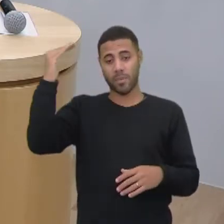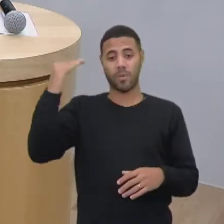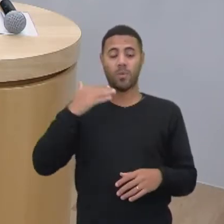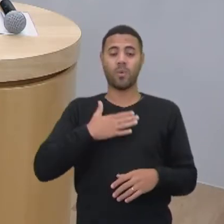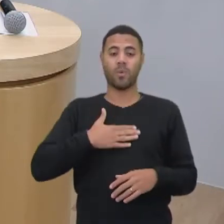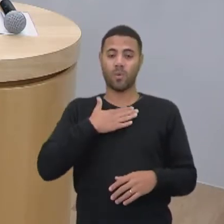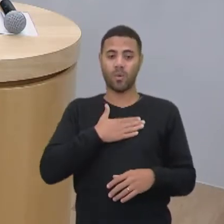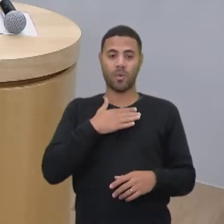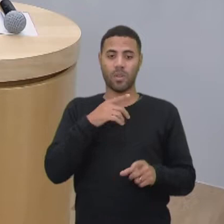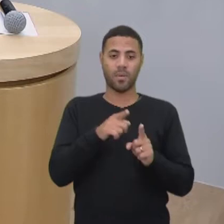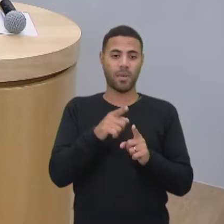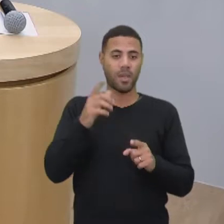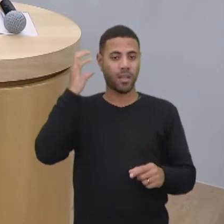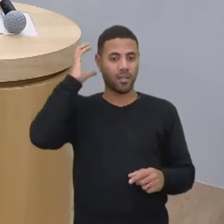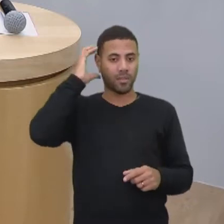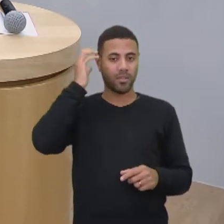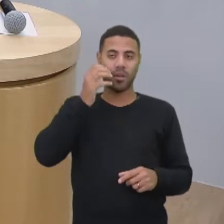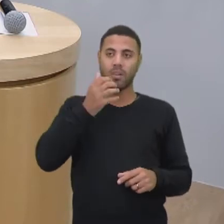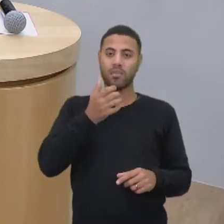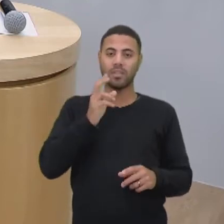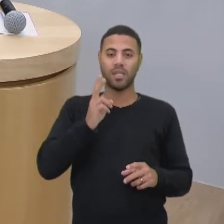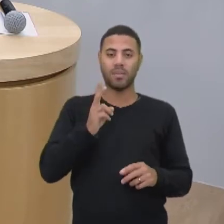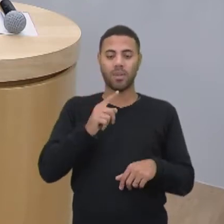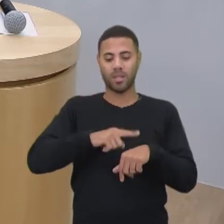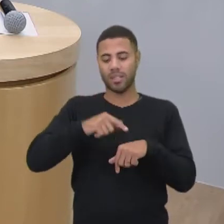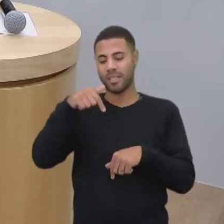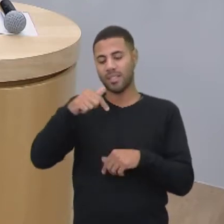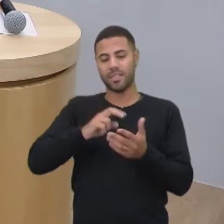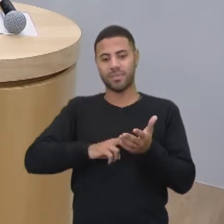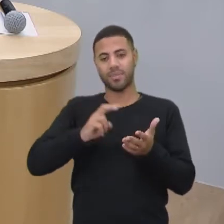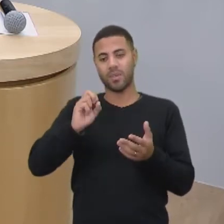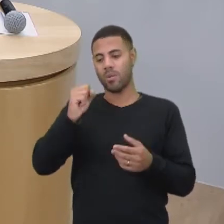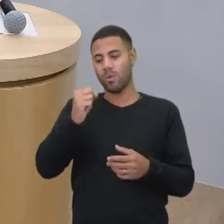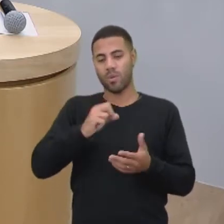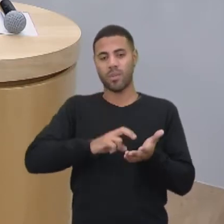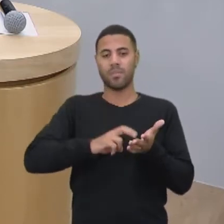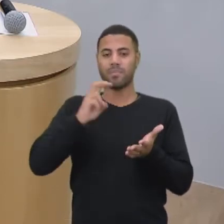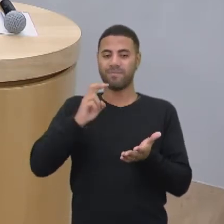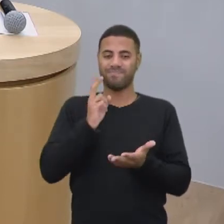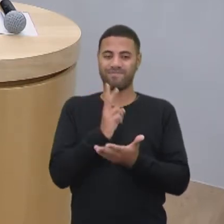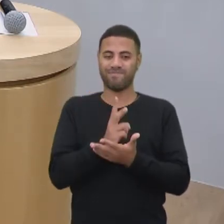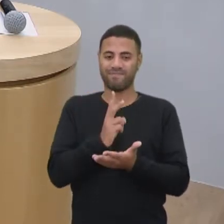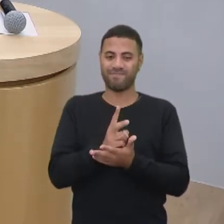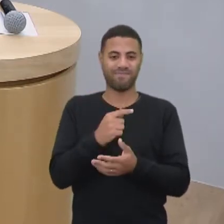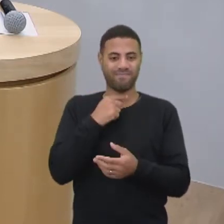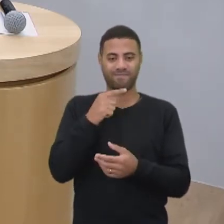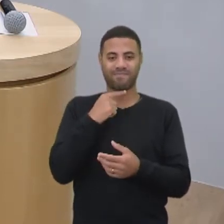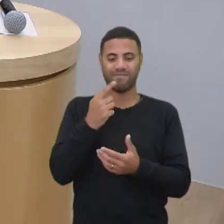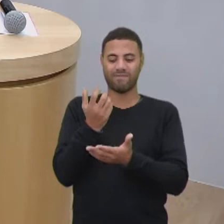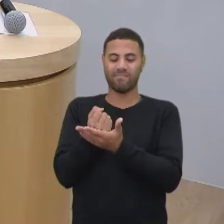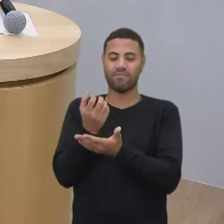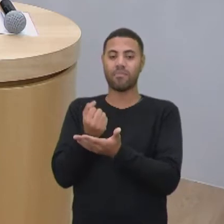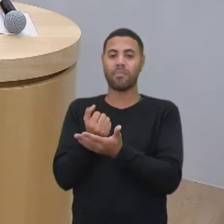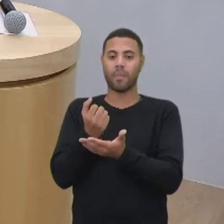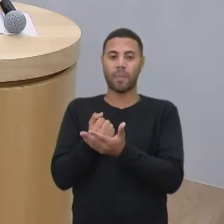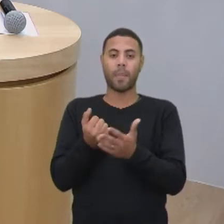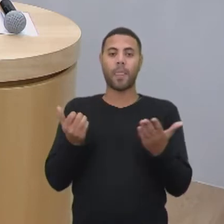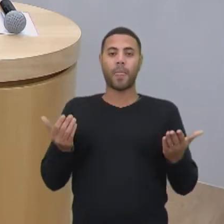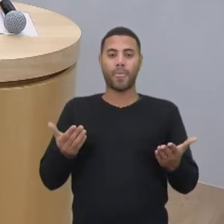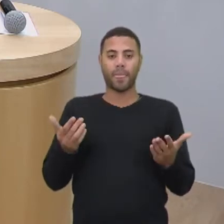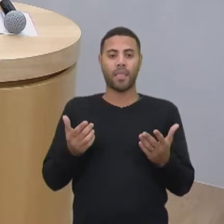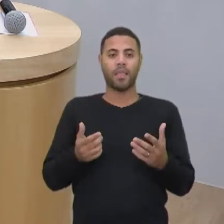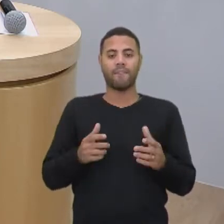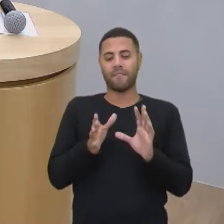gostava de acompanhar na rádio, mas era sempre, 7 horas da manhã, 8 horas da manhã. Entendeu? Não tinha como gravar. E hoje em dia a gente tem